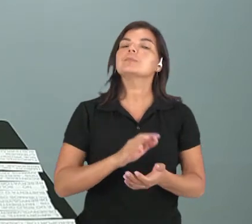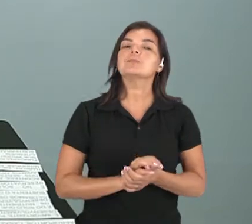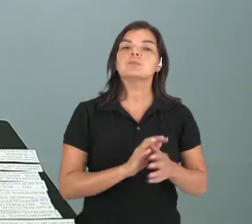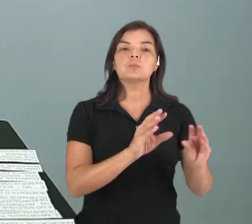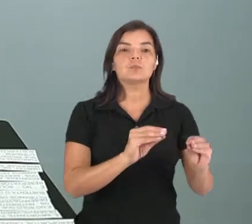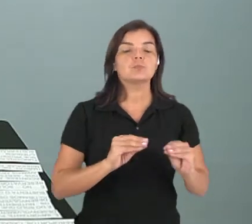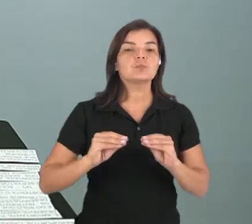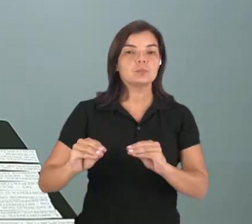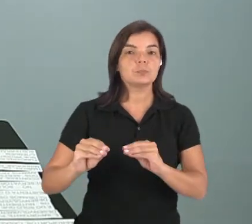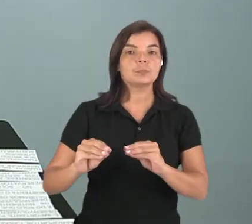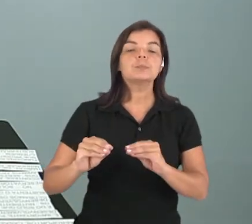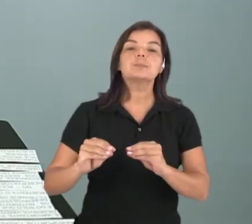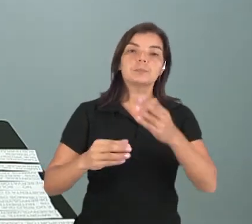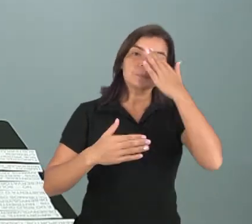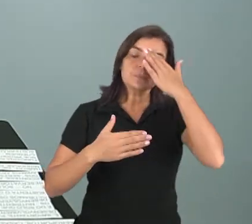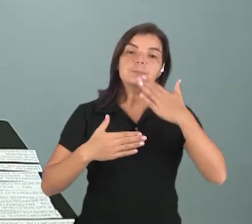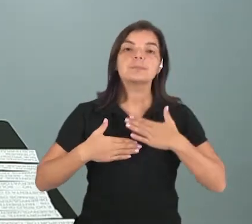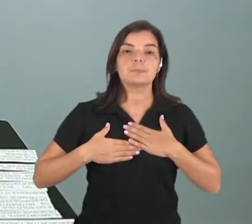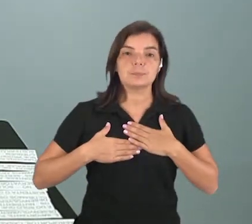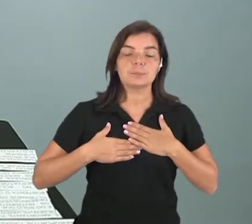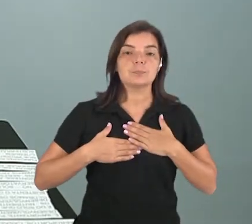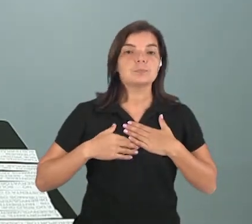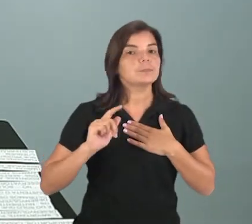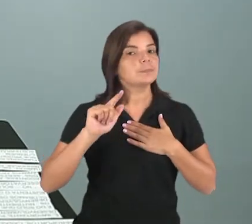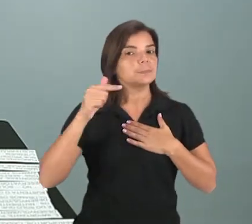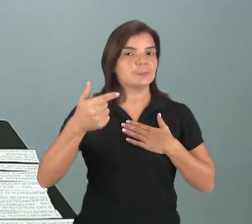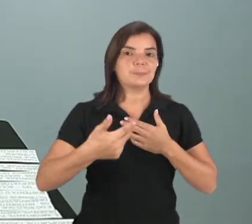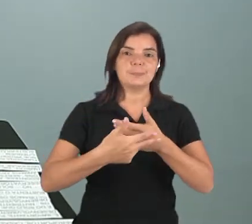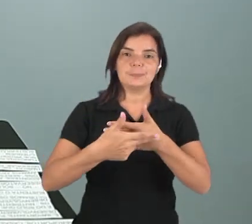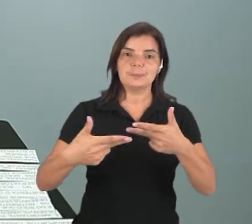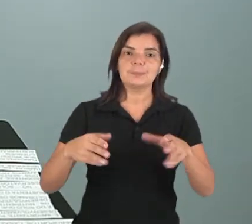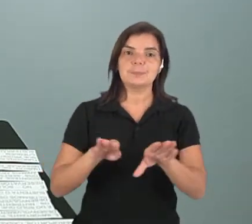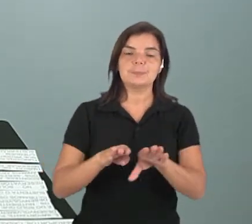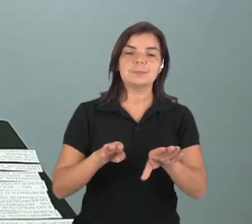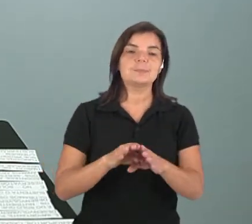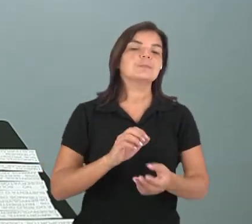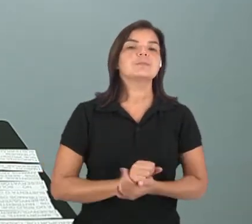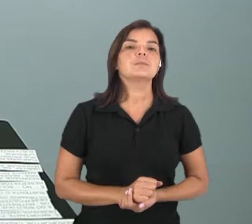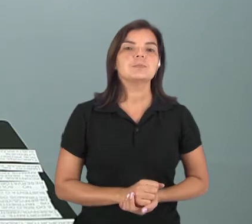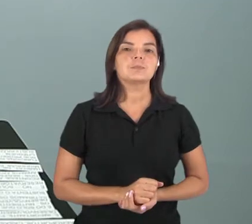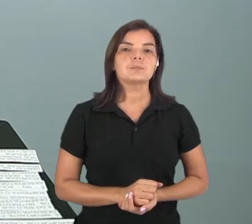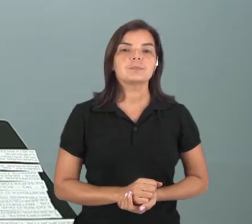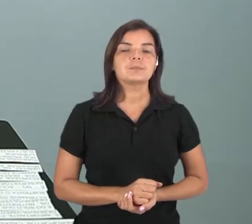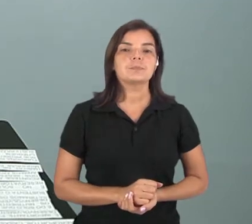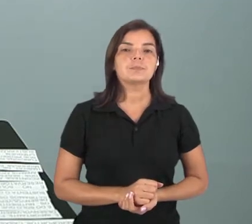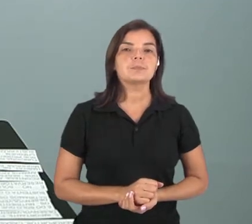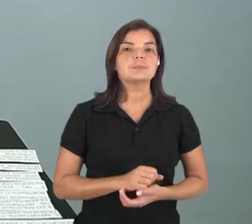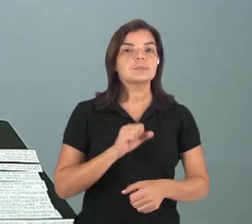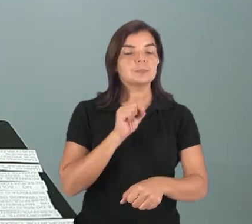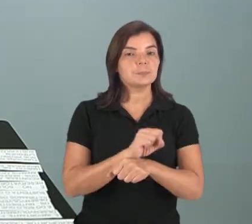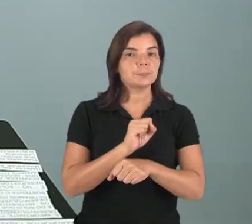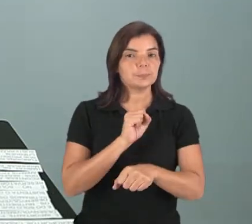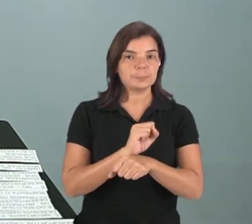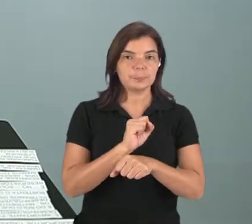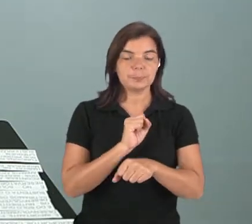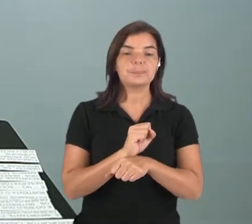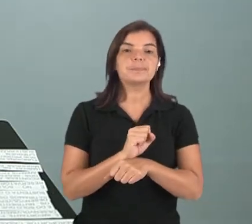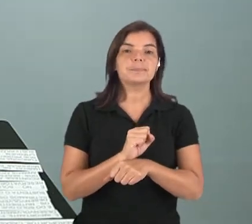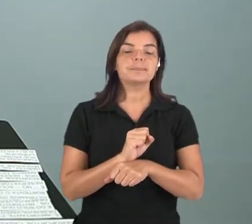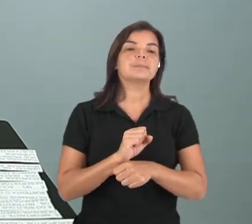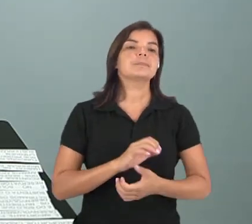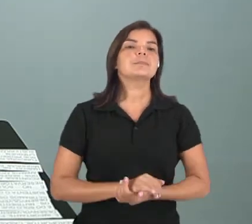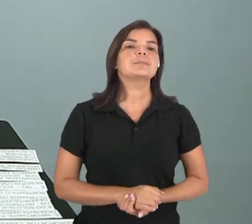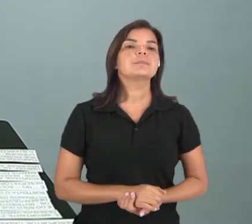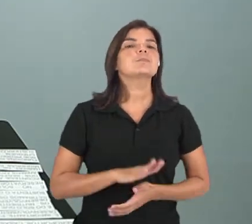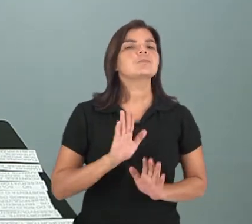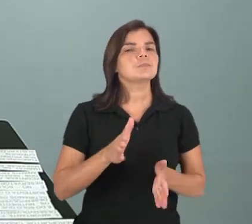transportar os nutrientes para o nosso corpo, dentre outras. Tá? Então, eu vou parar aqui, tá?